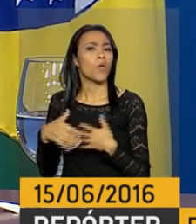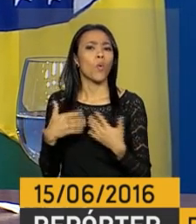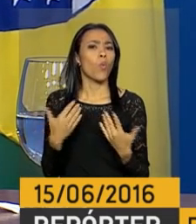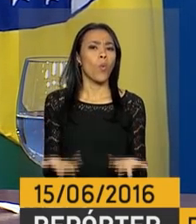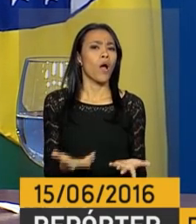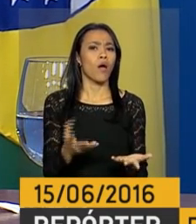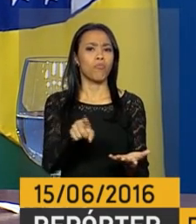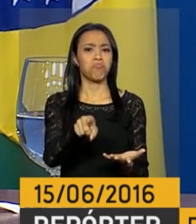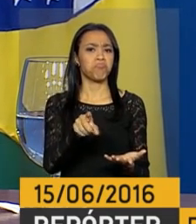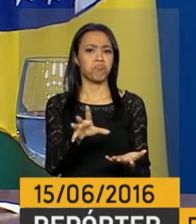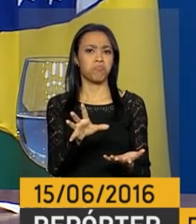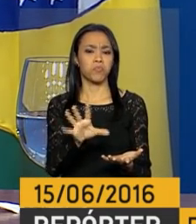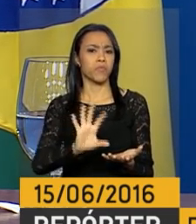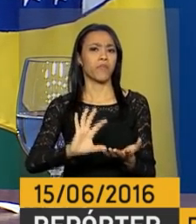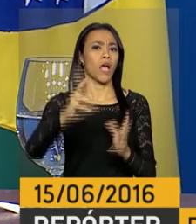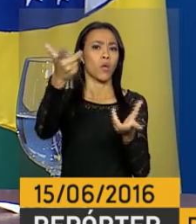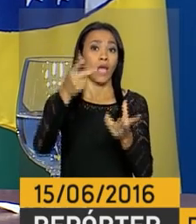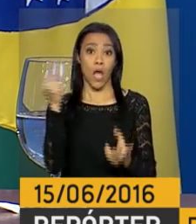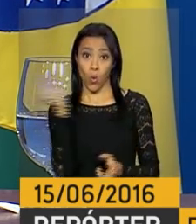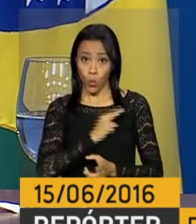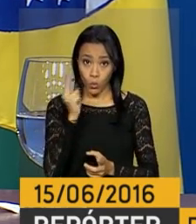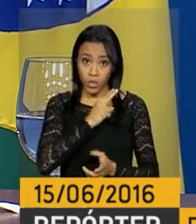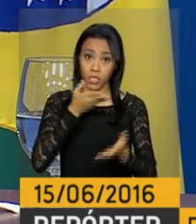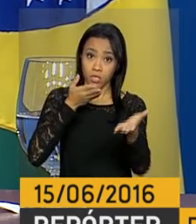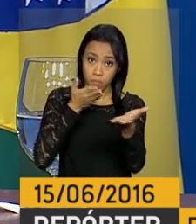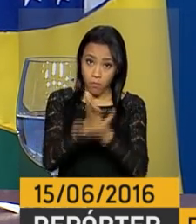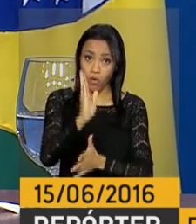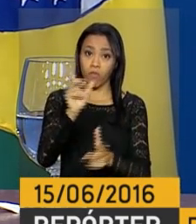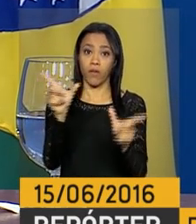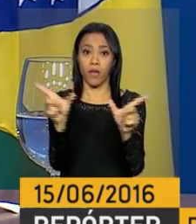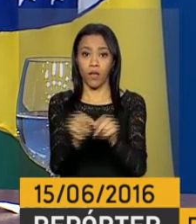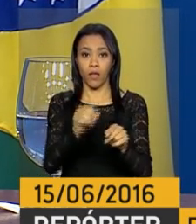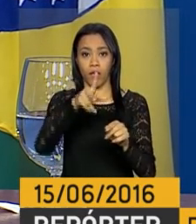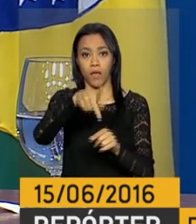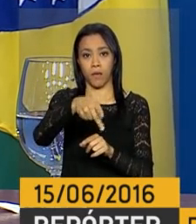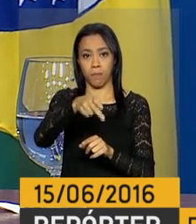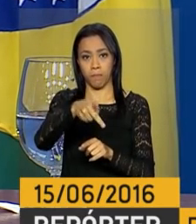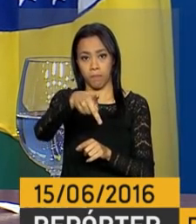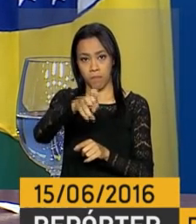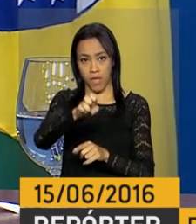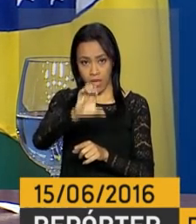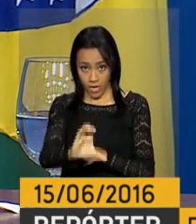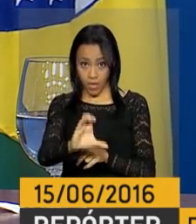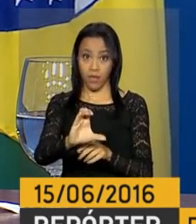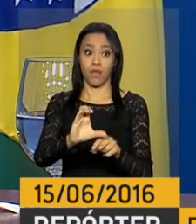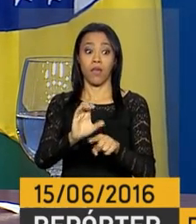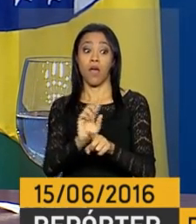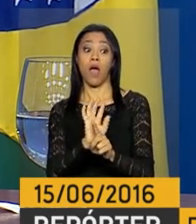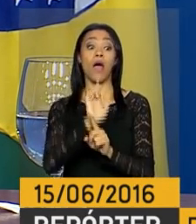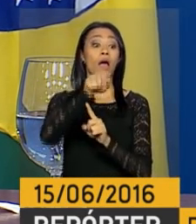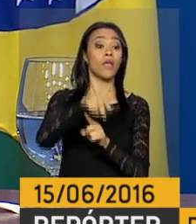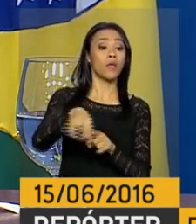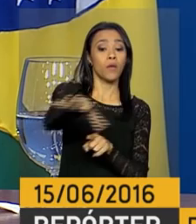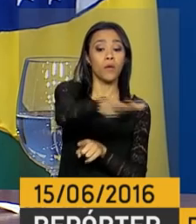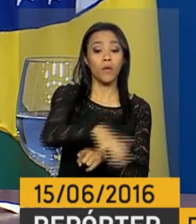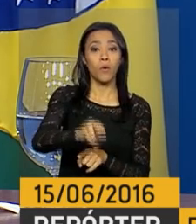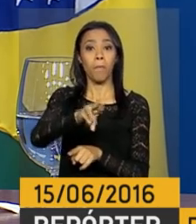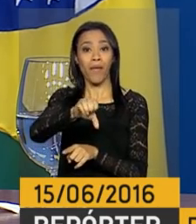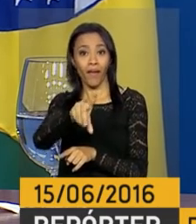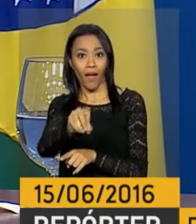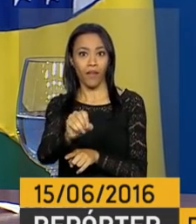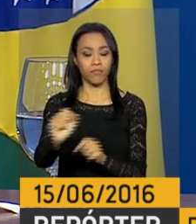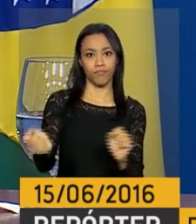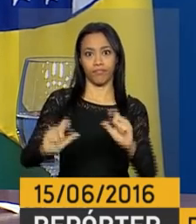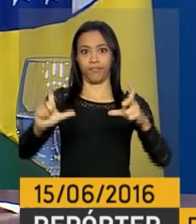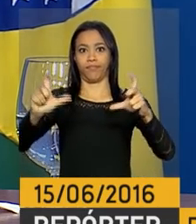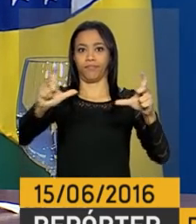reação da economia? Como eu disse, quanto mais rápido aprovar a PEC, mais rápido a reação. Isso já é o primeiro dado importante.